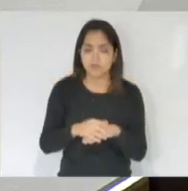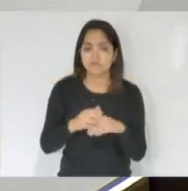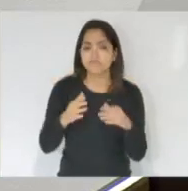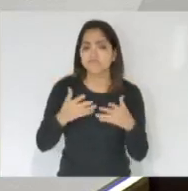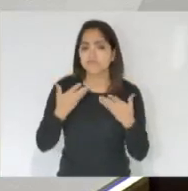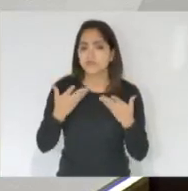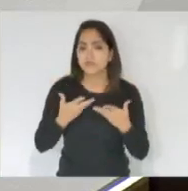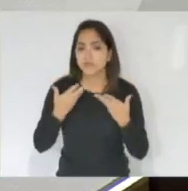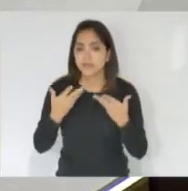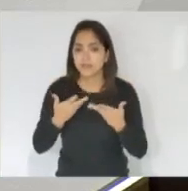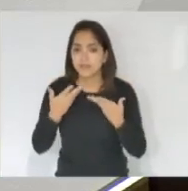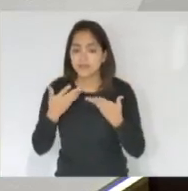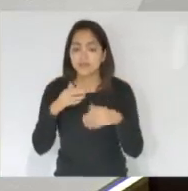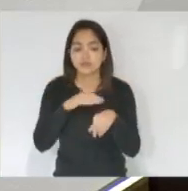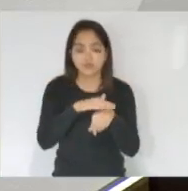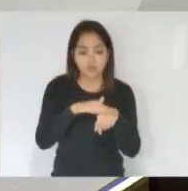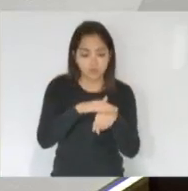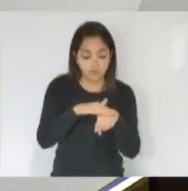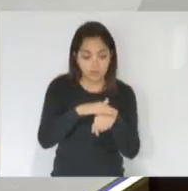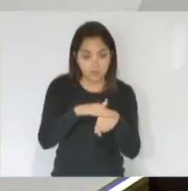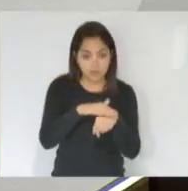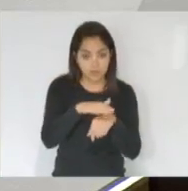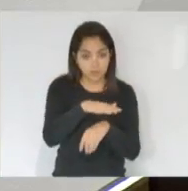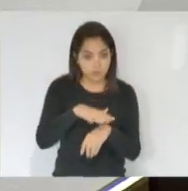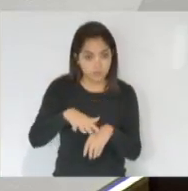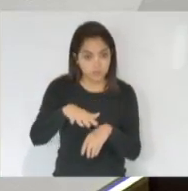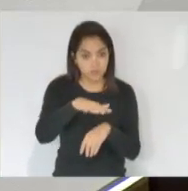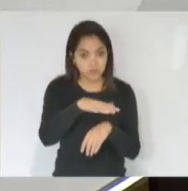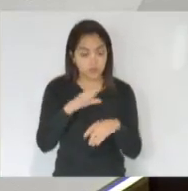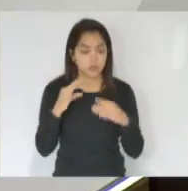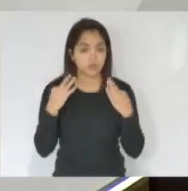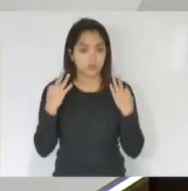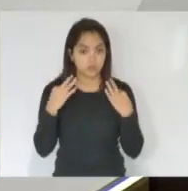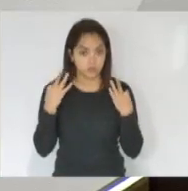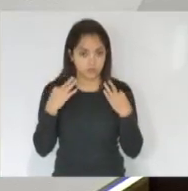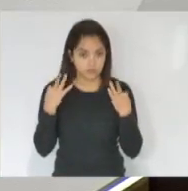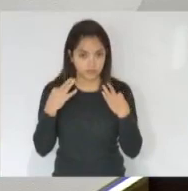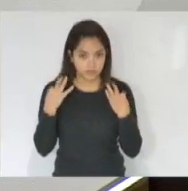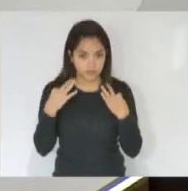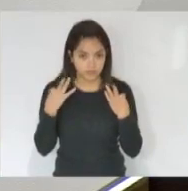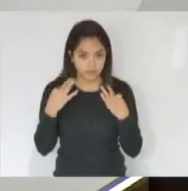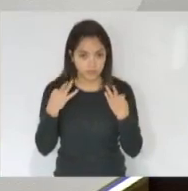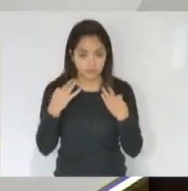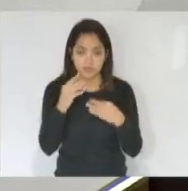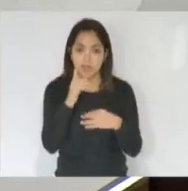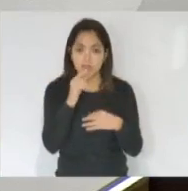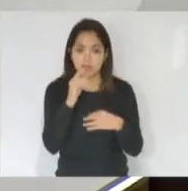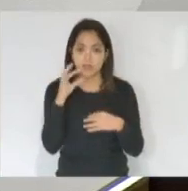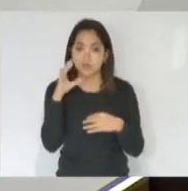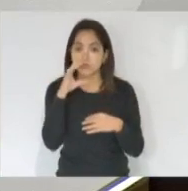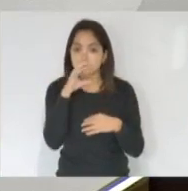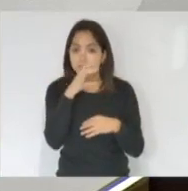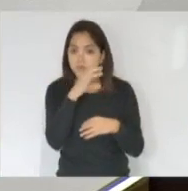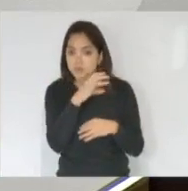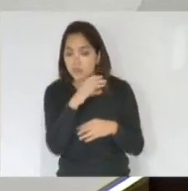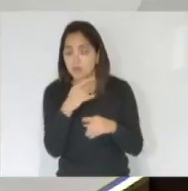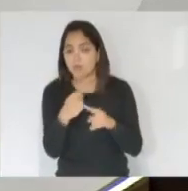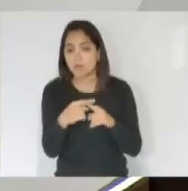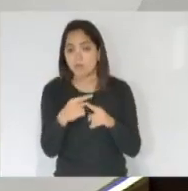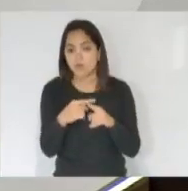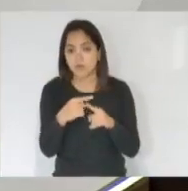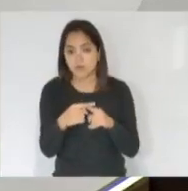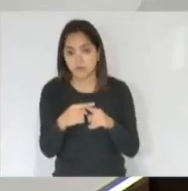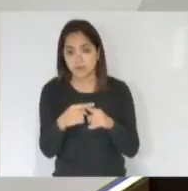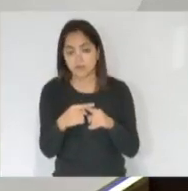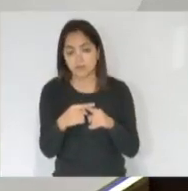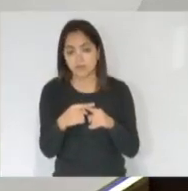de poder conversar com o setor do turismo, das águas termais, porque as águas termais têm